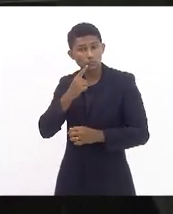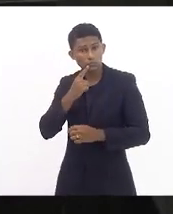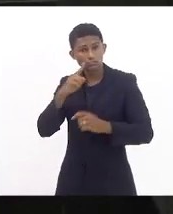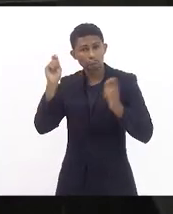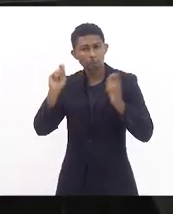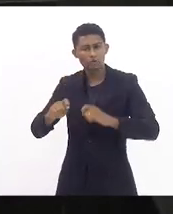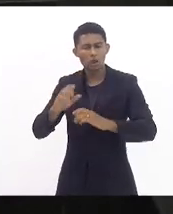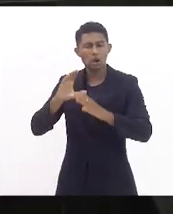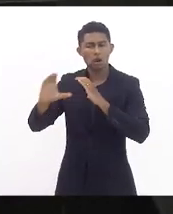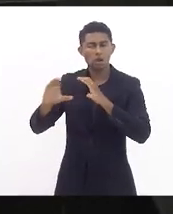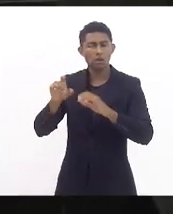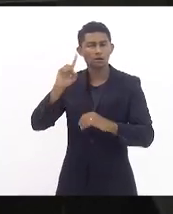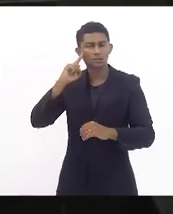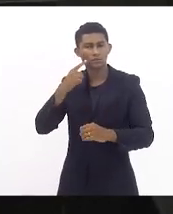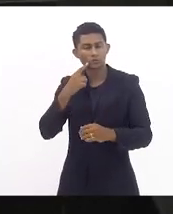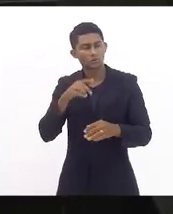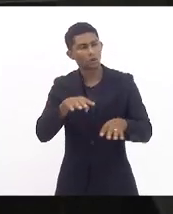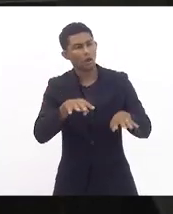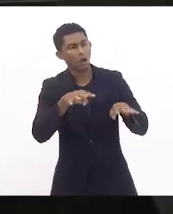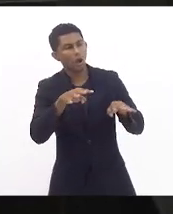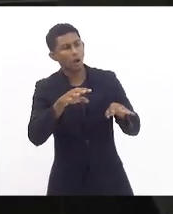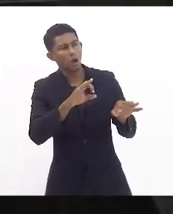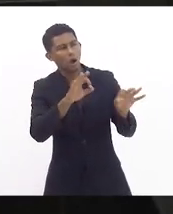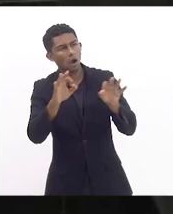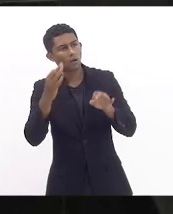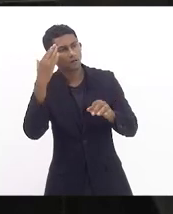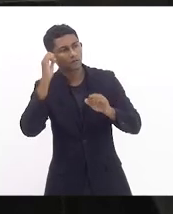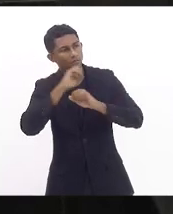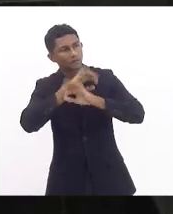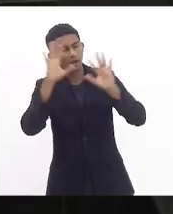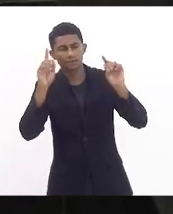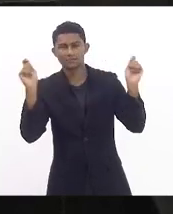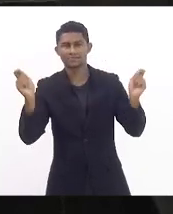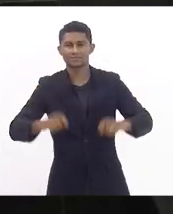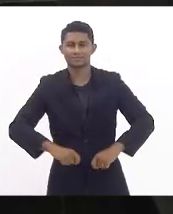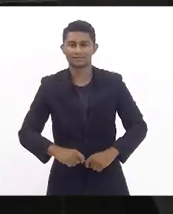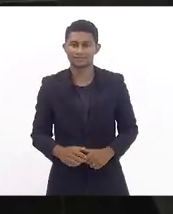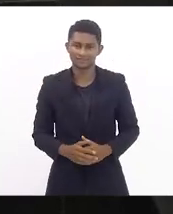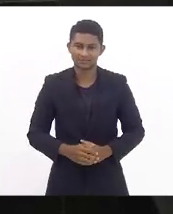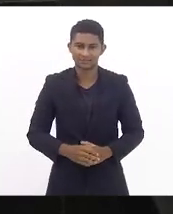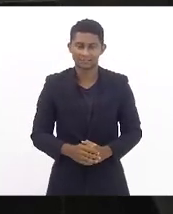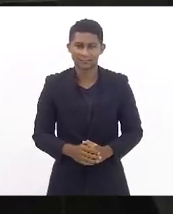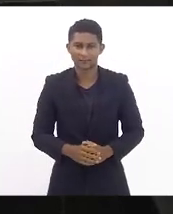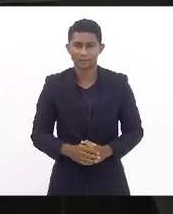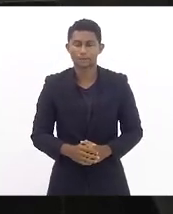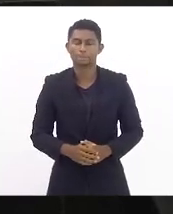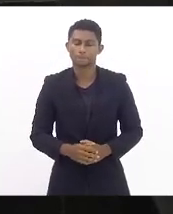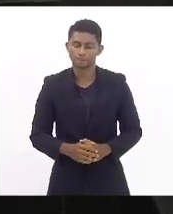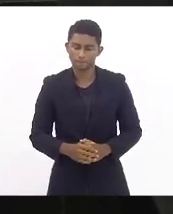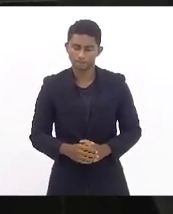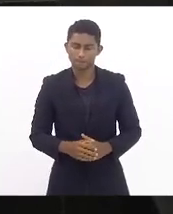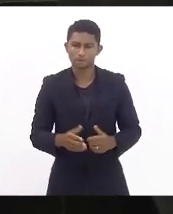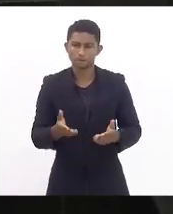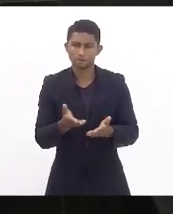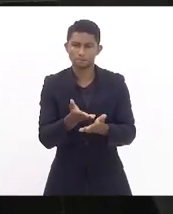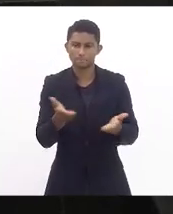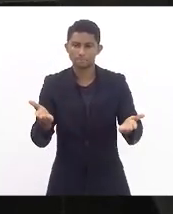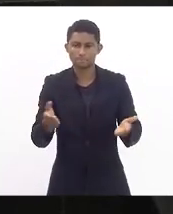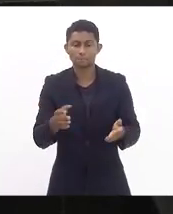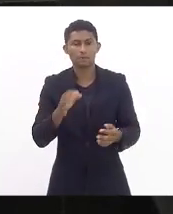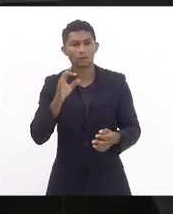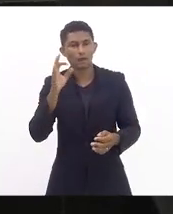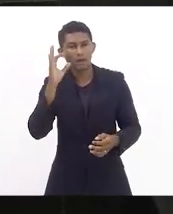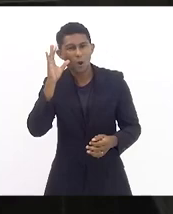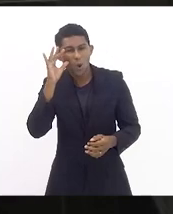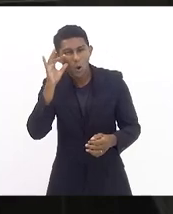aos deficientes auditivos. Senhoras e senhores telespectadores,